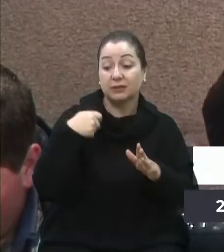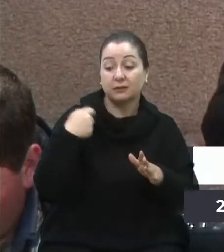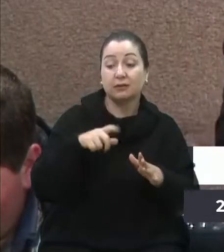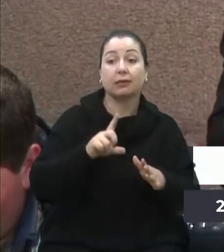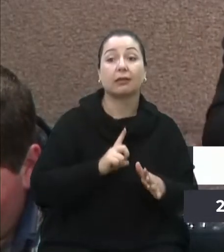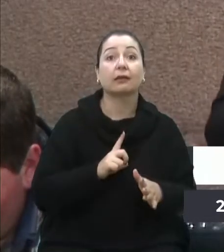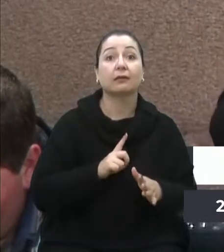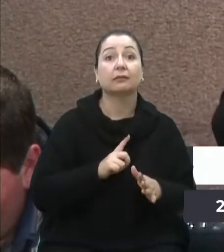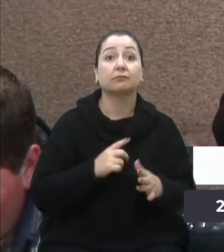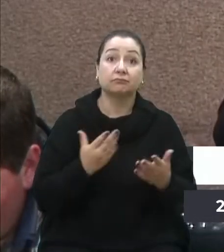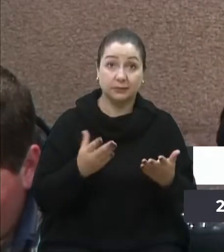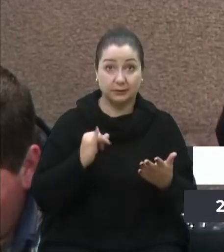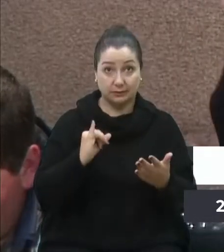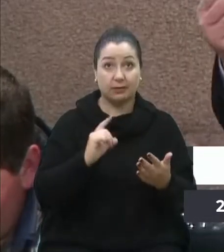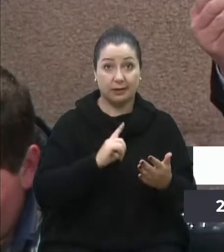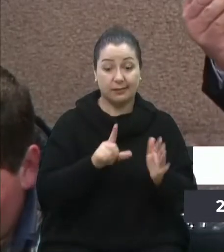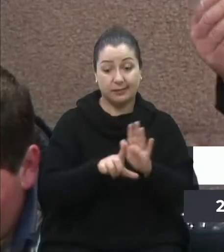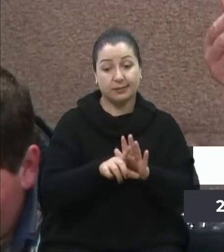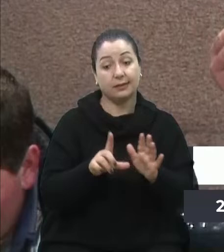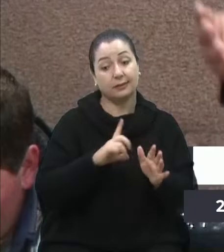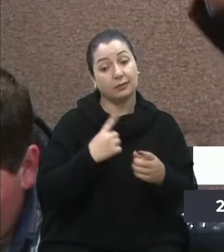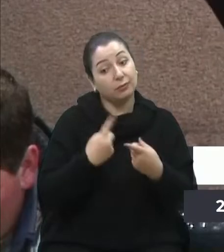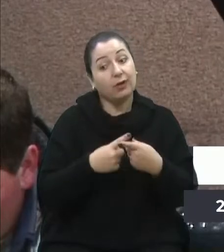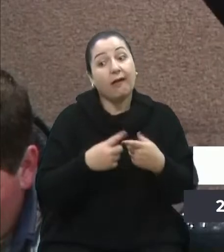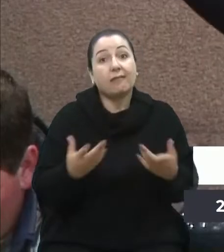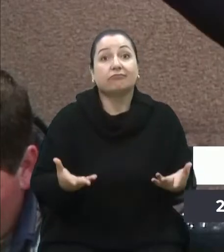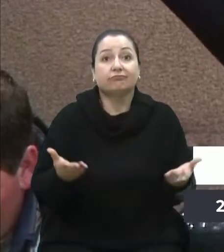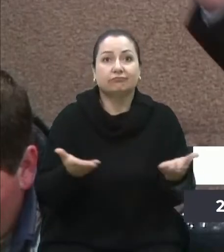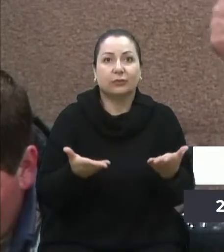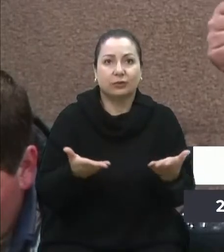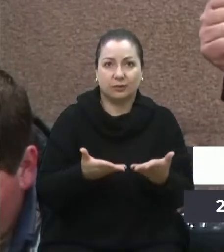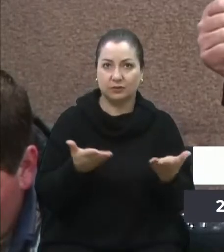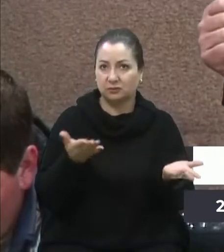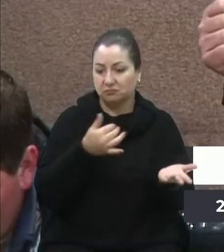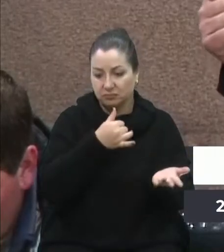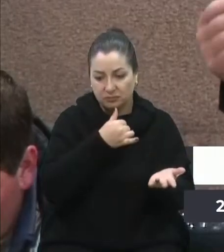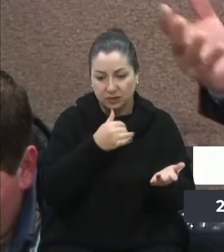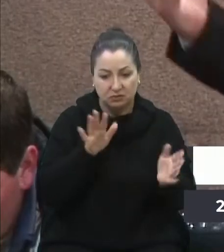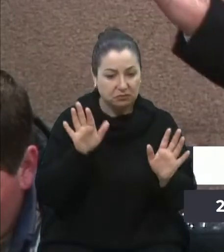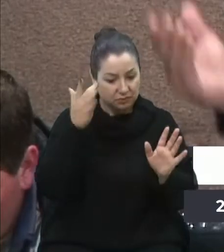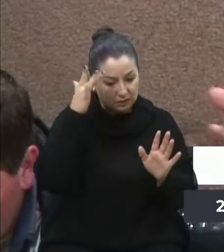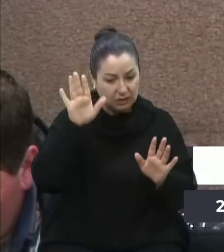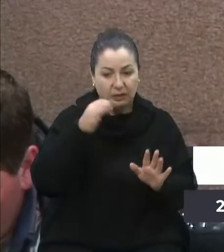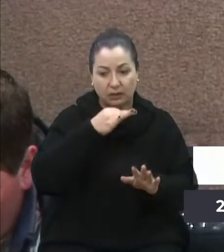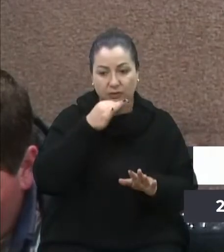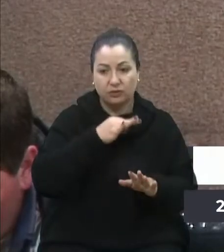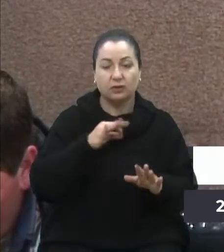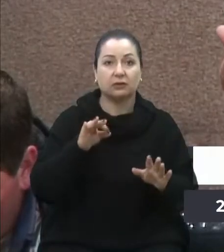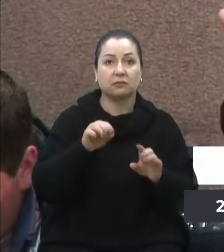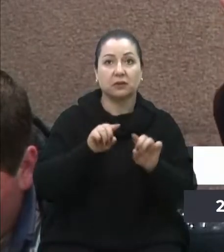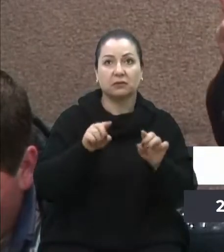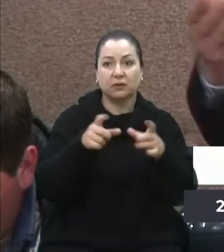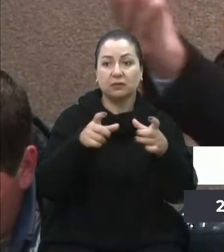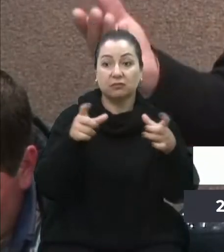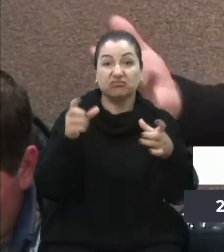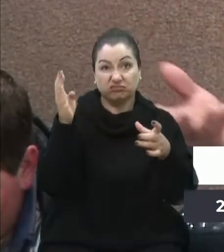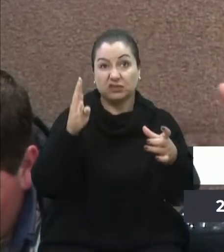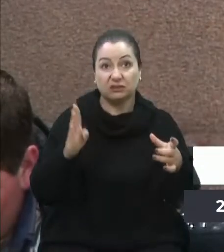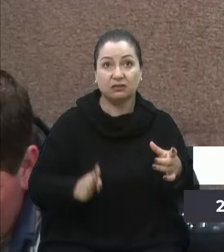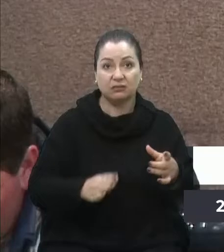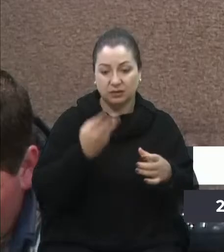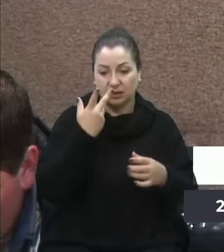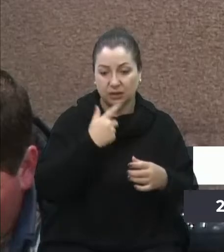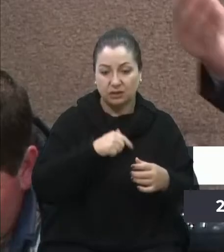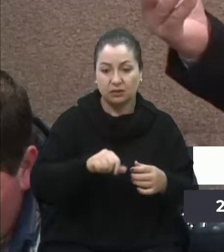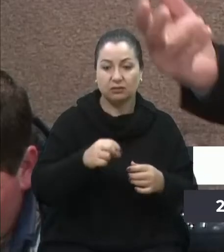ter um motivo. Hoje nós temos, infelizmente, eu não estou dizendo que é a questão de Caxias, né? Mas numa boa parte do Brasil, que as crianças estão na